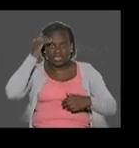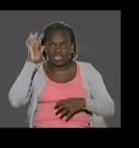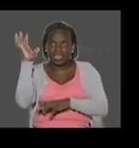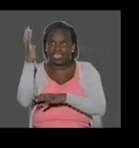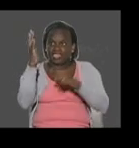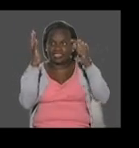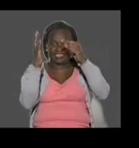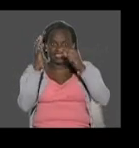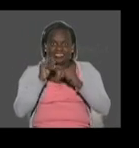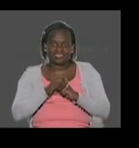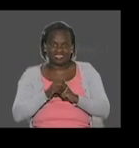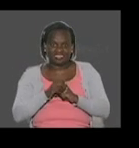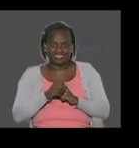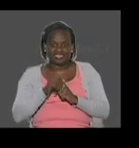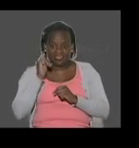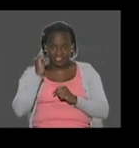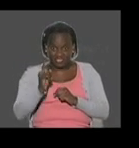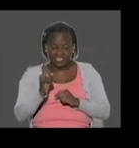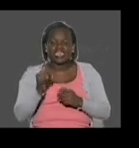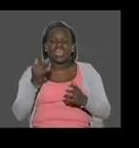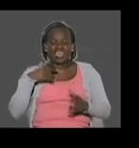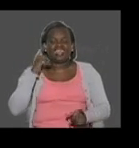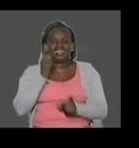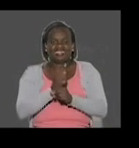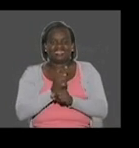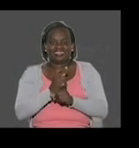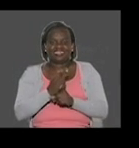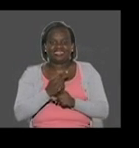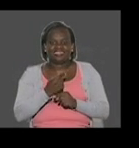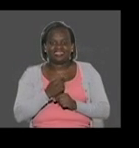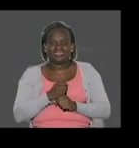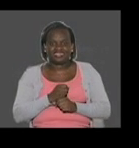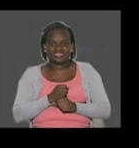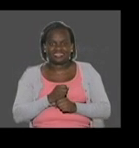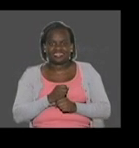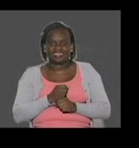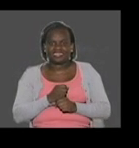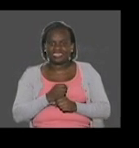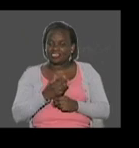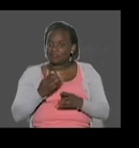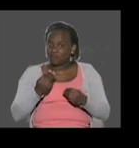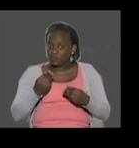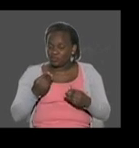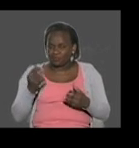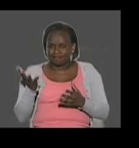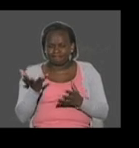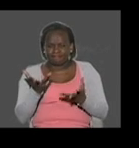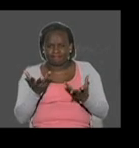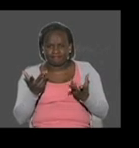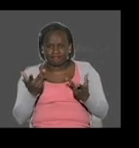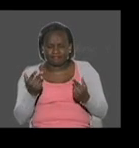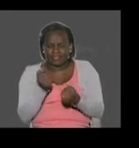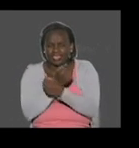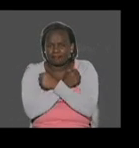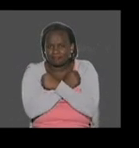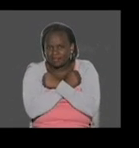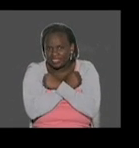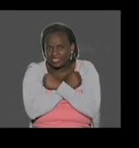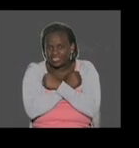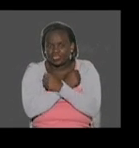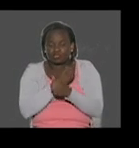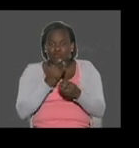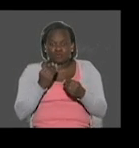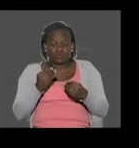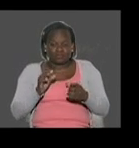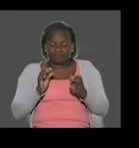macaca na copa de uma árvore. E disse, é assim. E era tanta formosura nesse